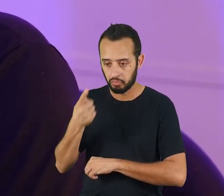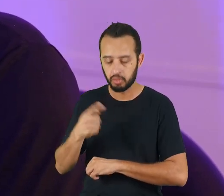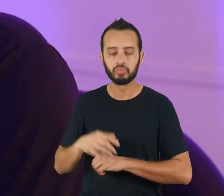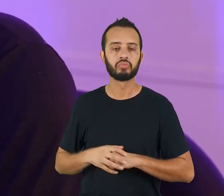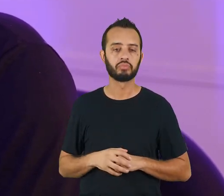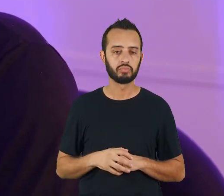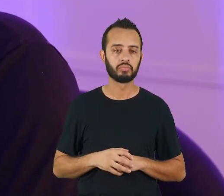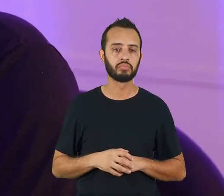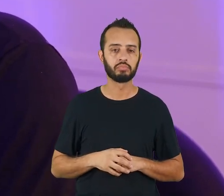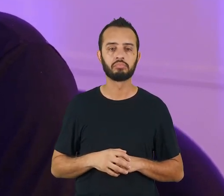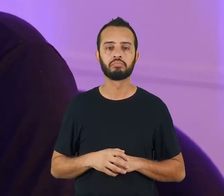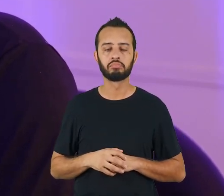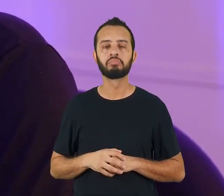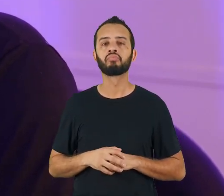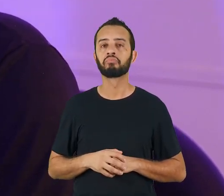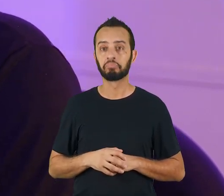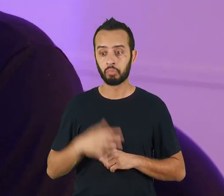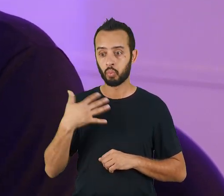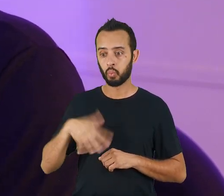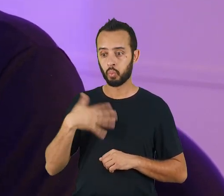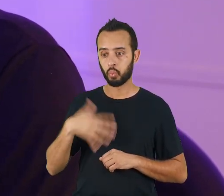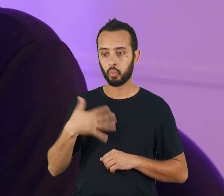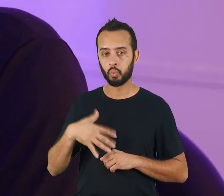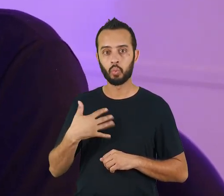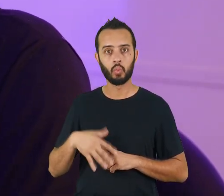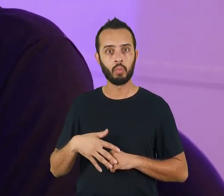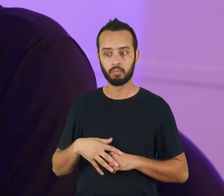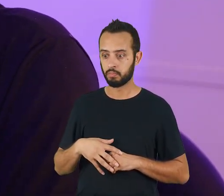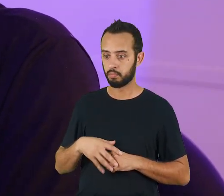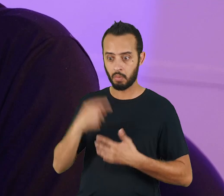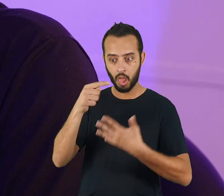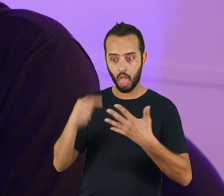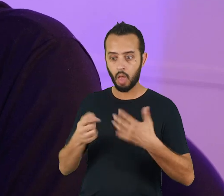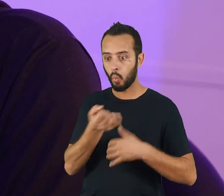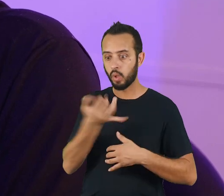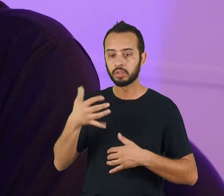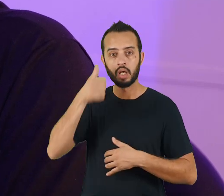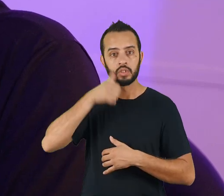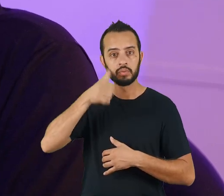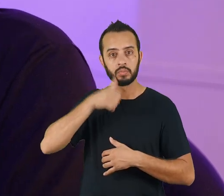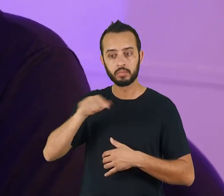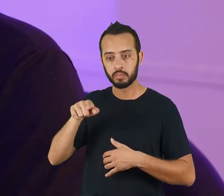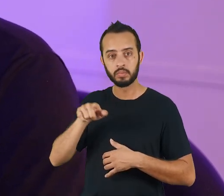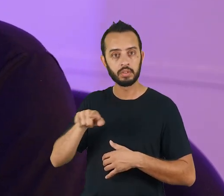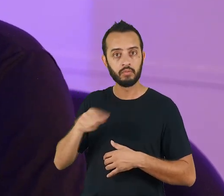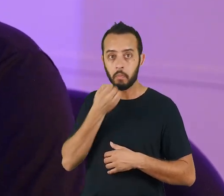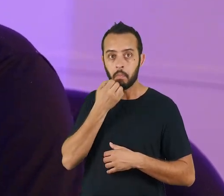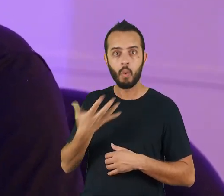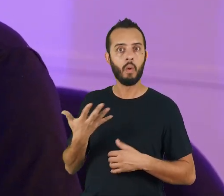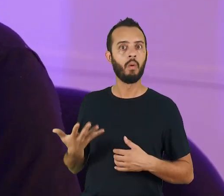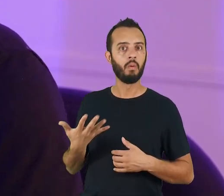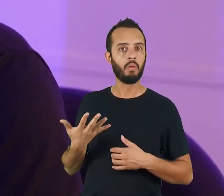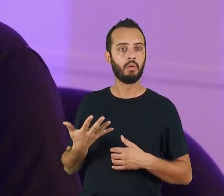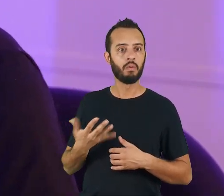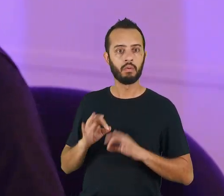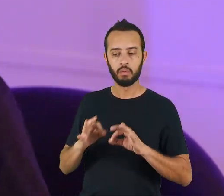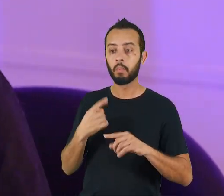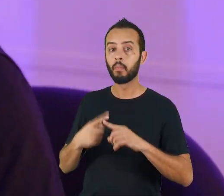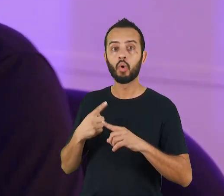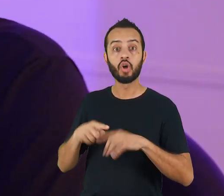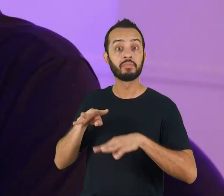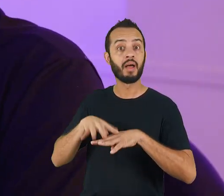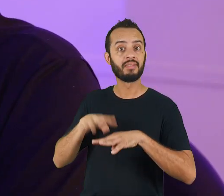eu vejo é impressionante o número de meninas né E as meninas vão bem muito por conta de